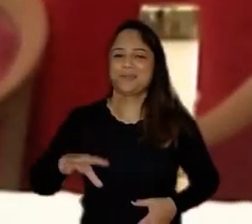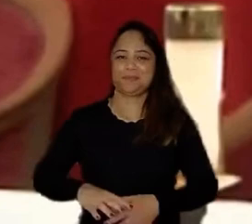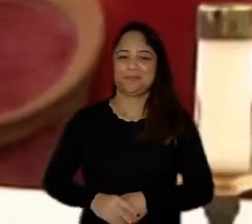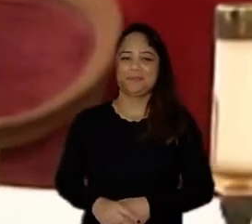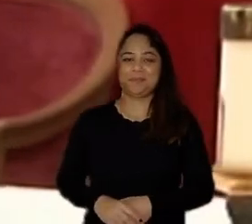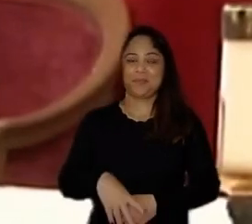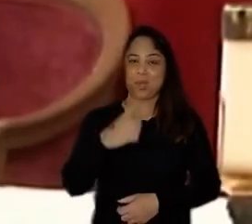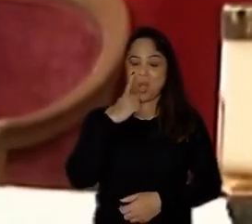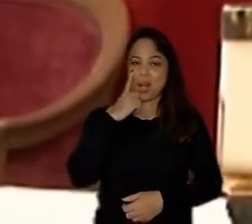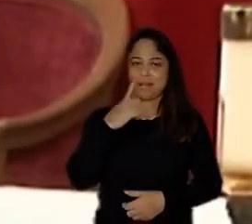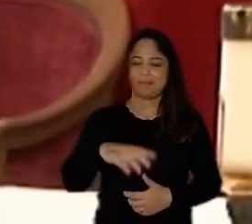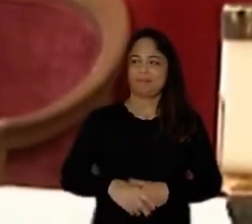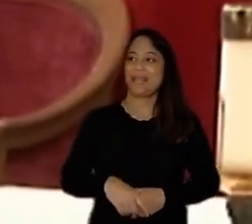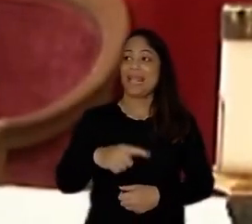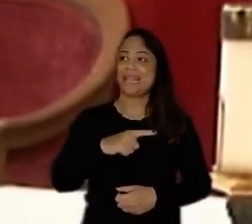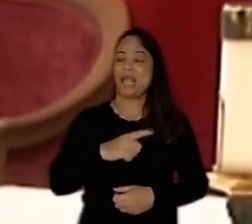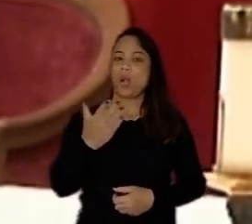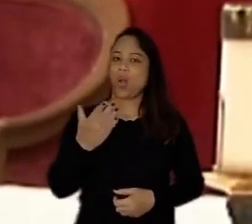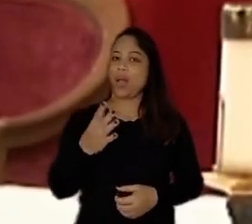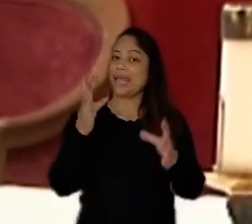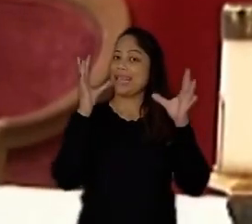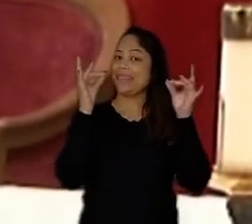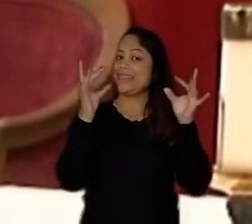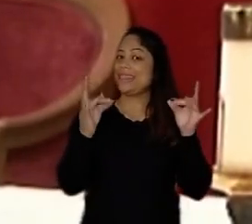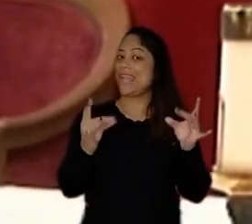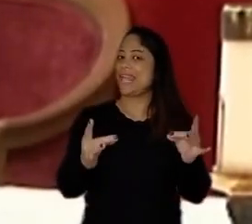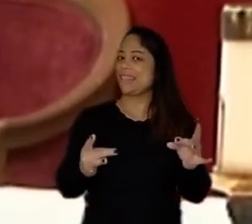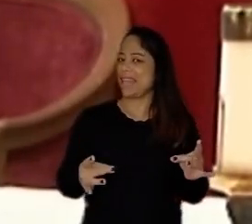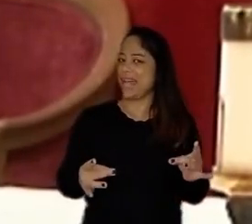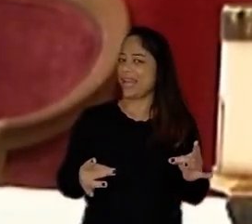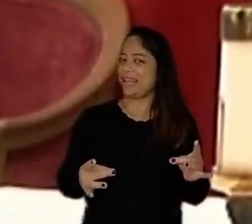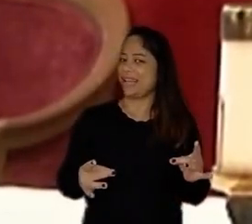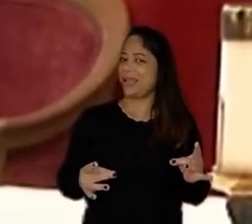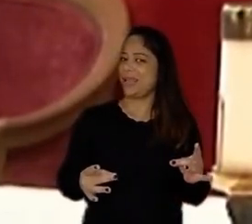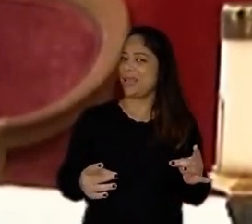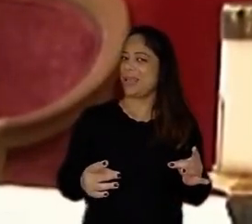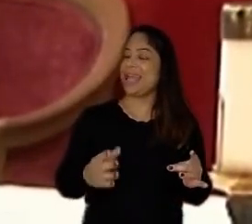Então aqui existe um detalhe maravilhoso. Me pergunta qual é, que só eu te conto.